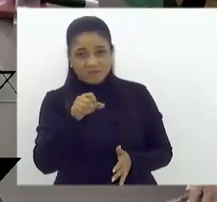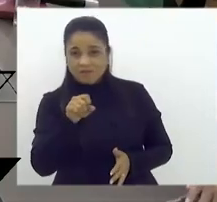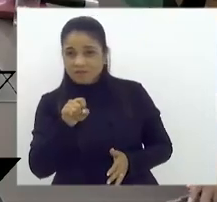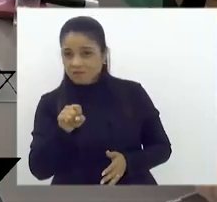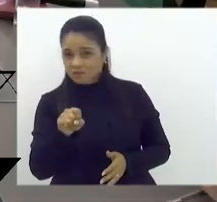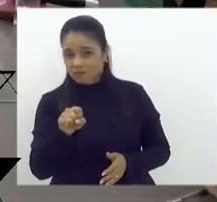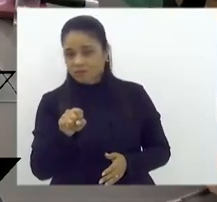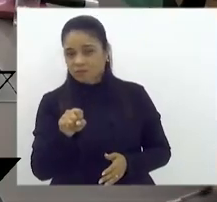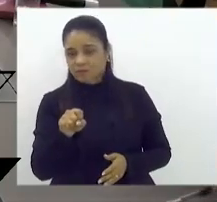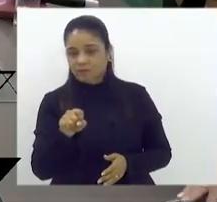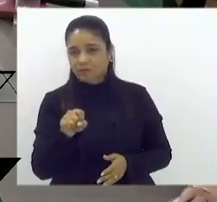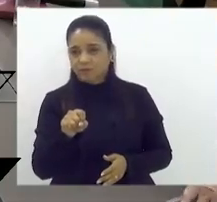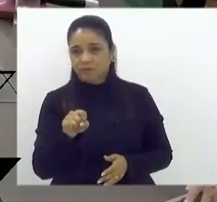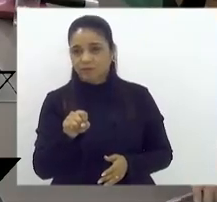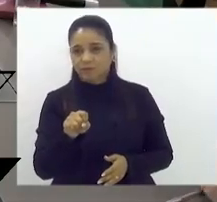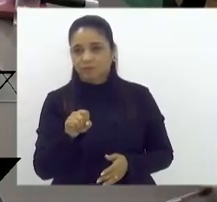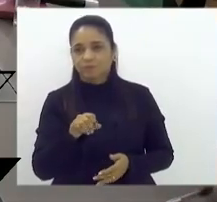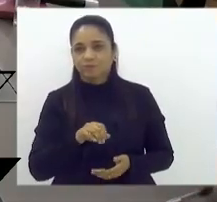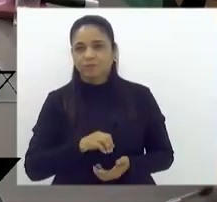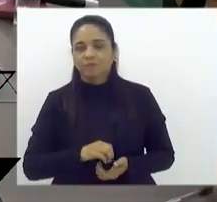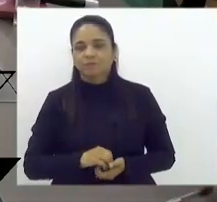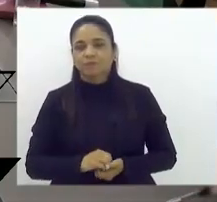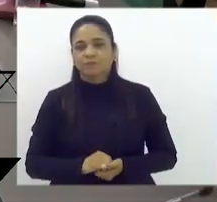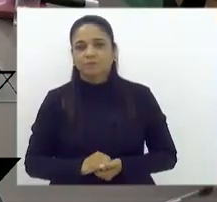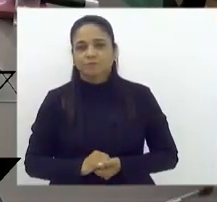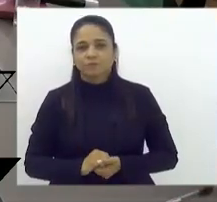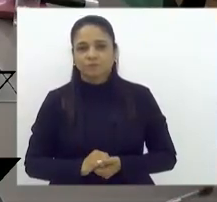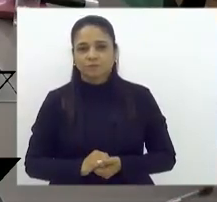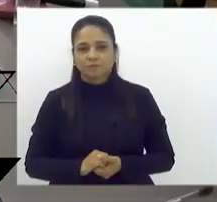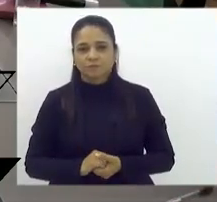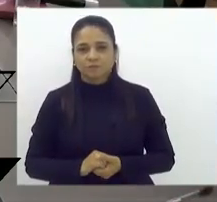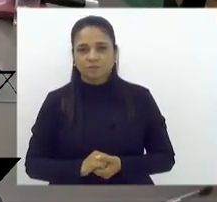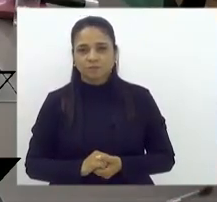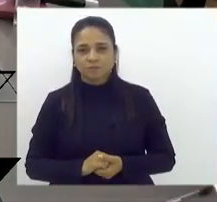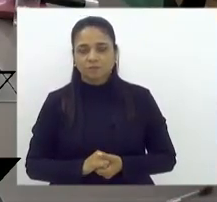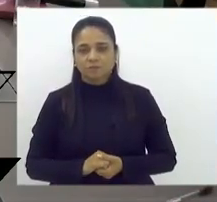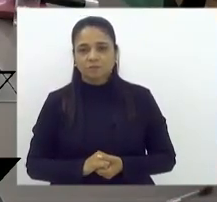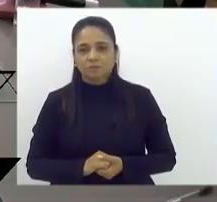78. Só um minutinho, por